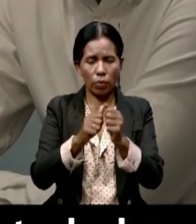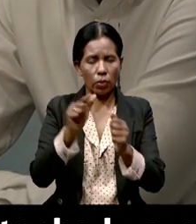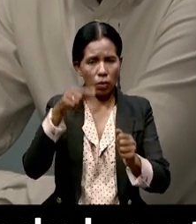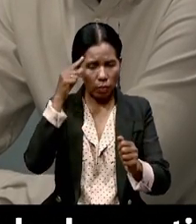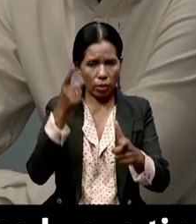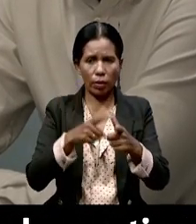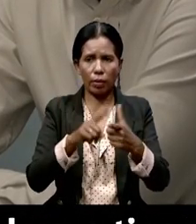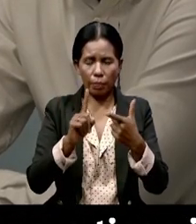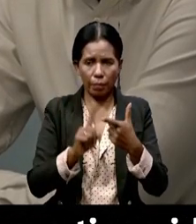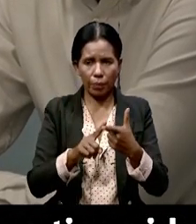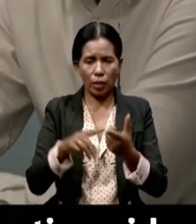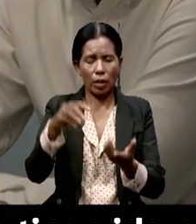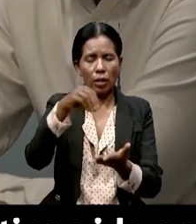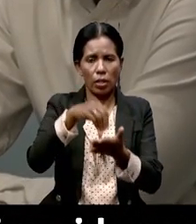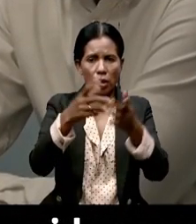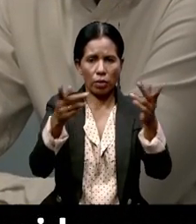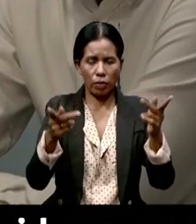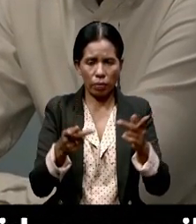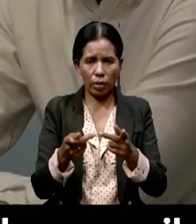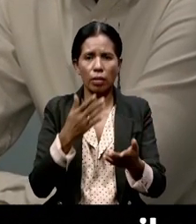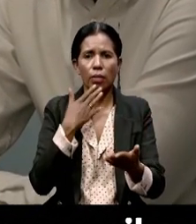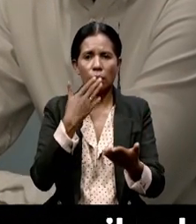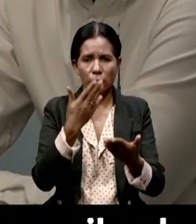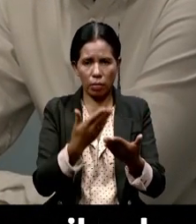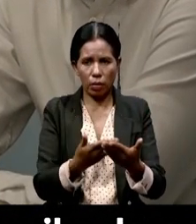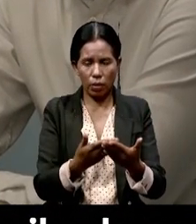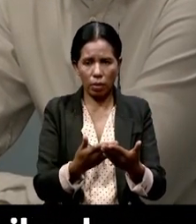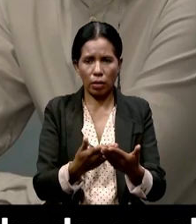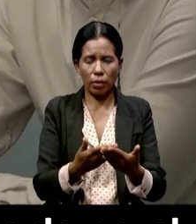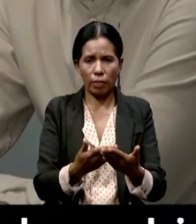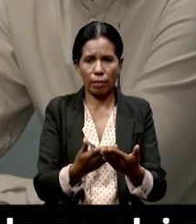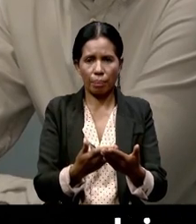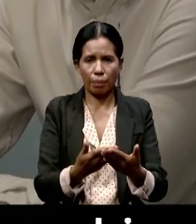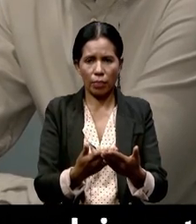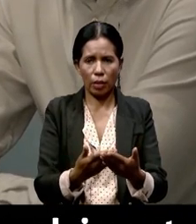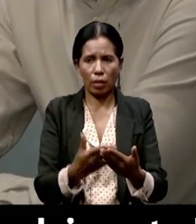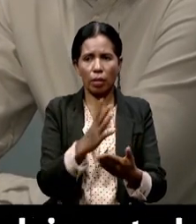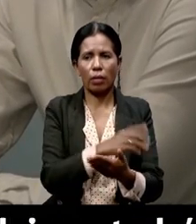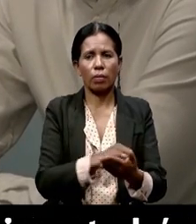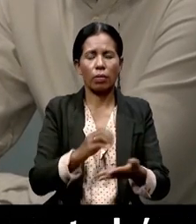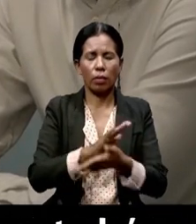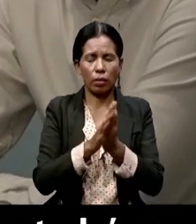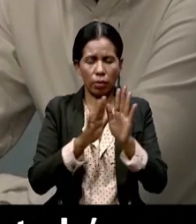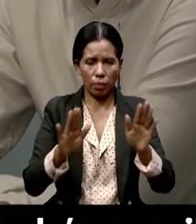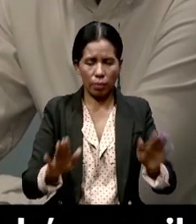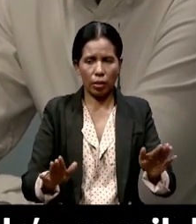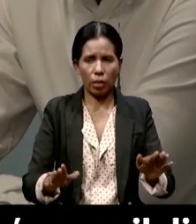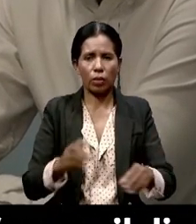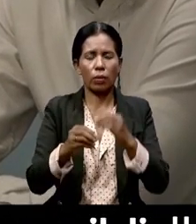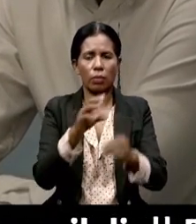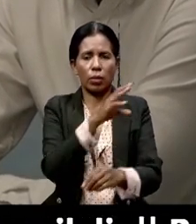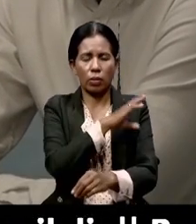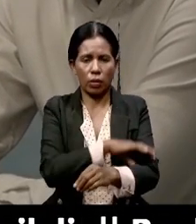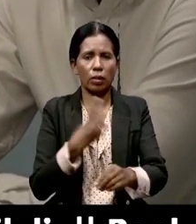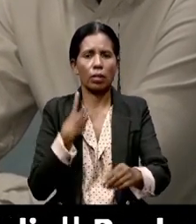bele cria condições sira na be diak hori garante paso estabilidade segurança e tenera